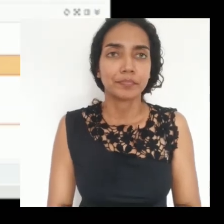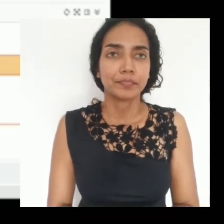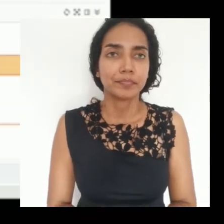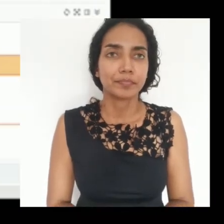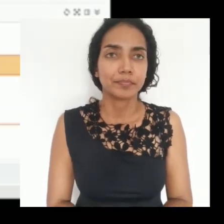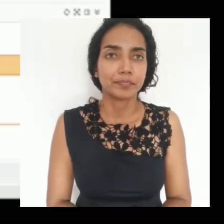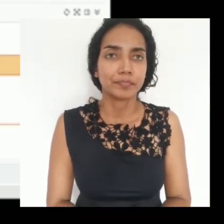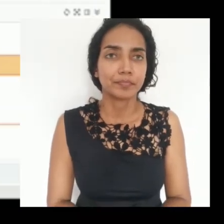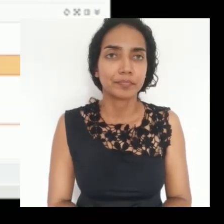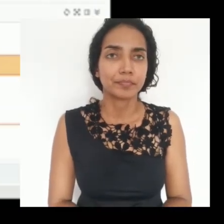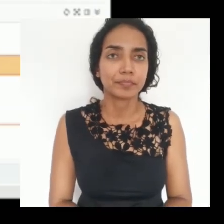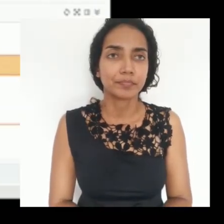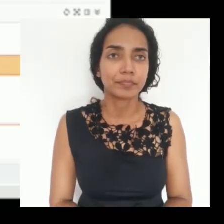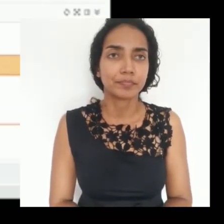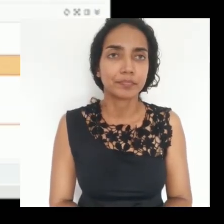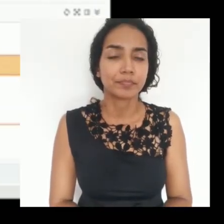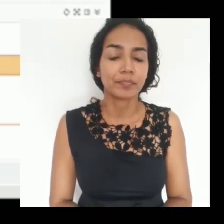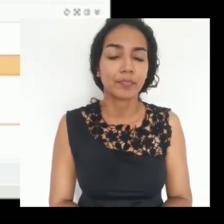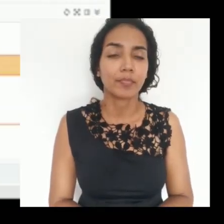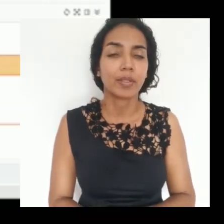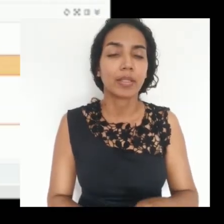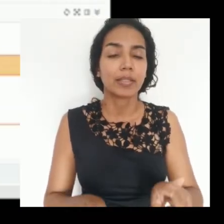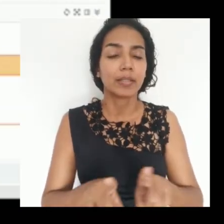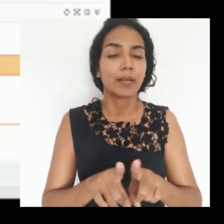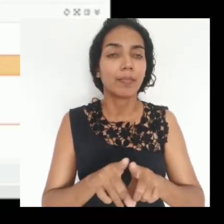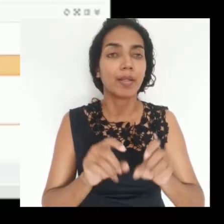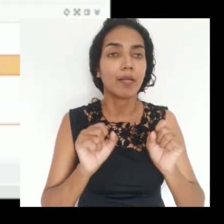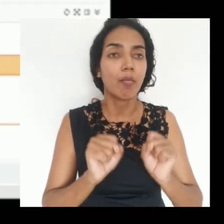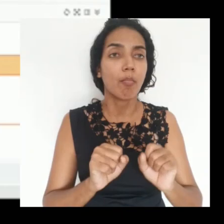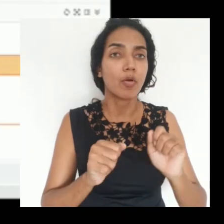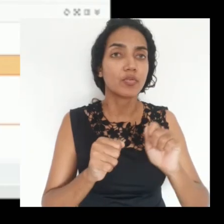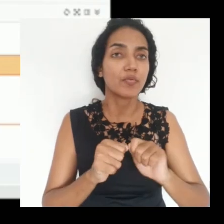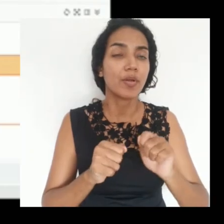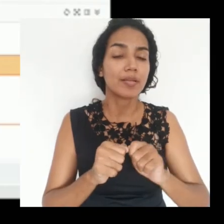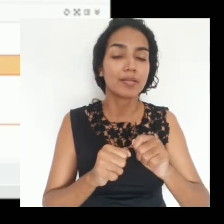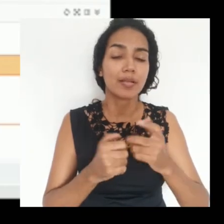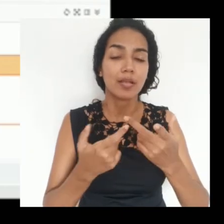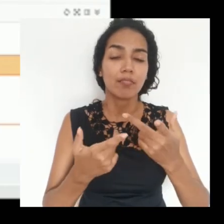E eu posso fazer a mesma coisa aqui que a gente já fez.